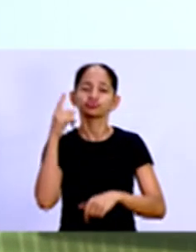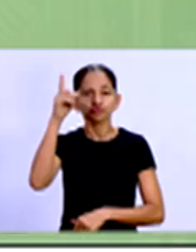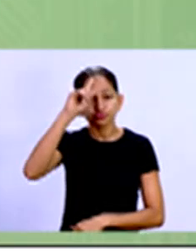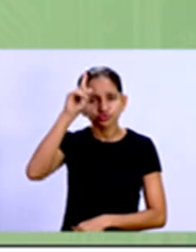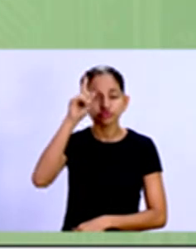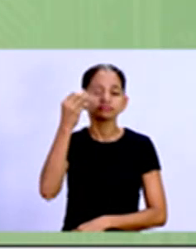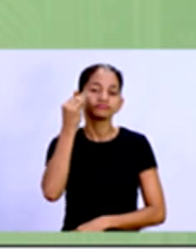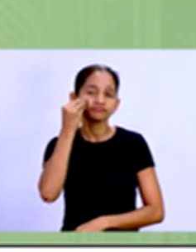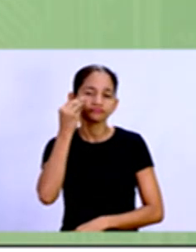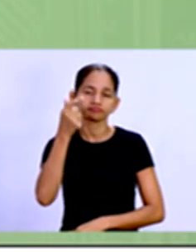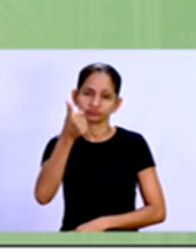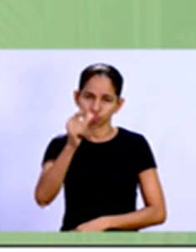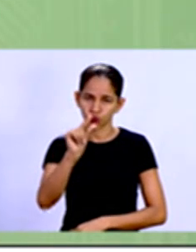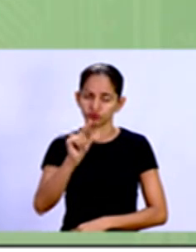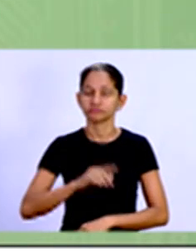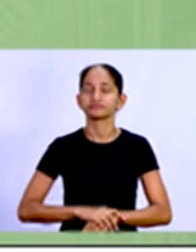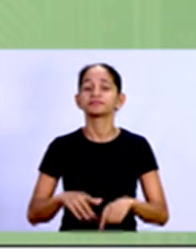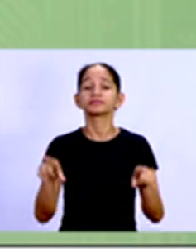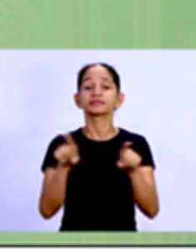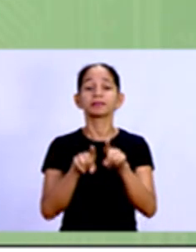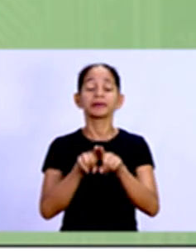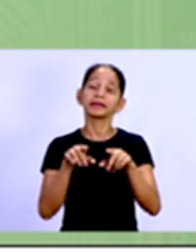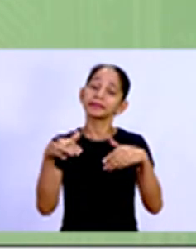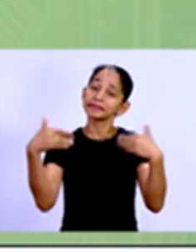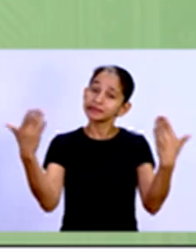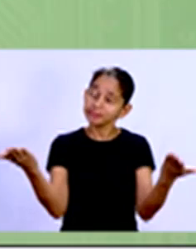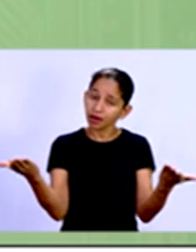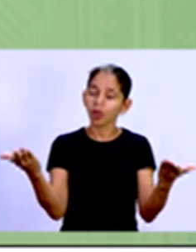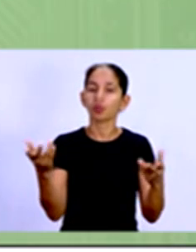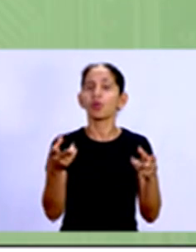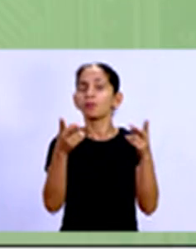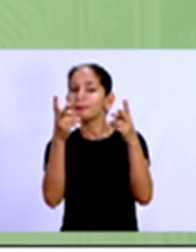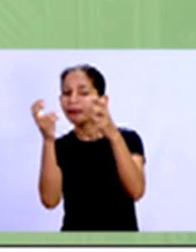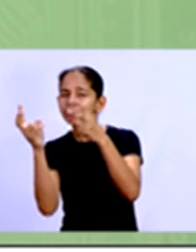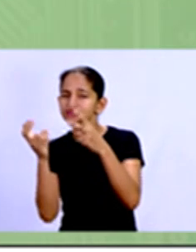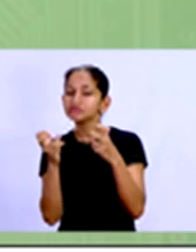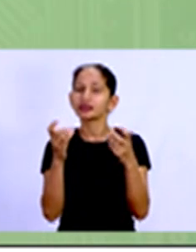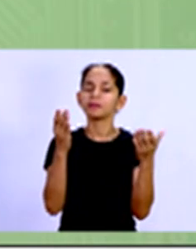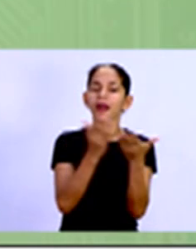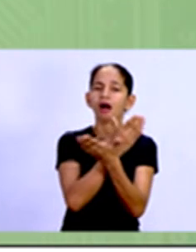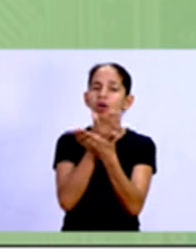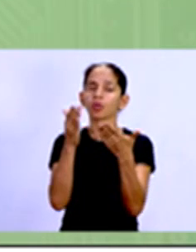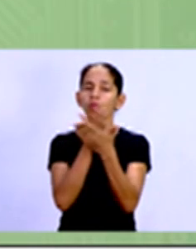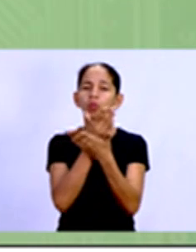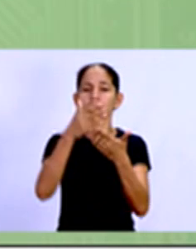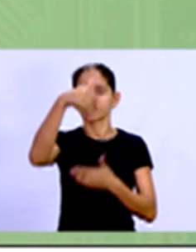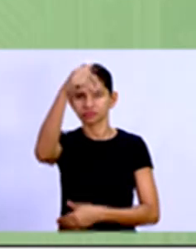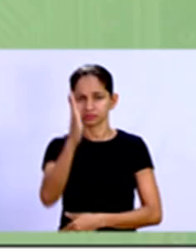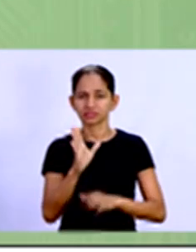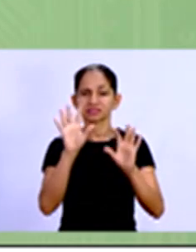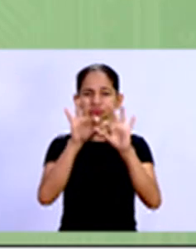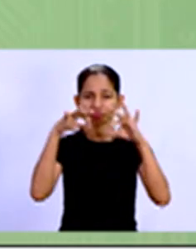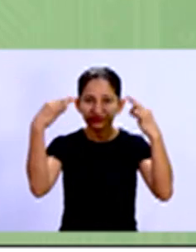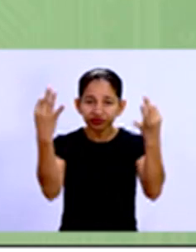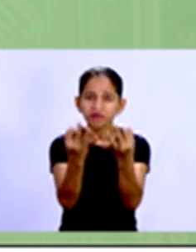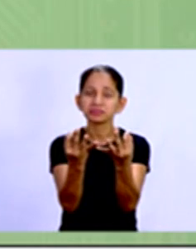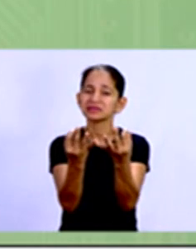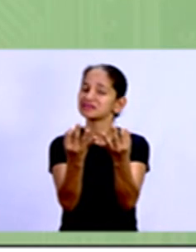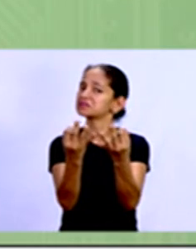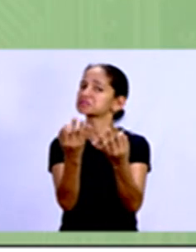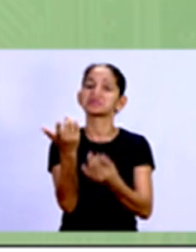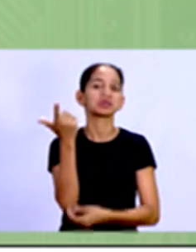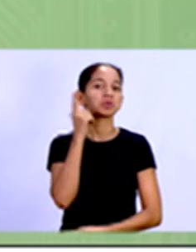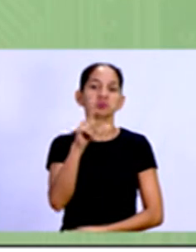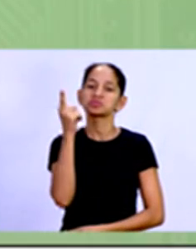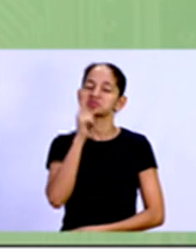diárias. No entanto, já observou-se que as famílias brasileiras elas estão despreparadas